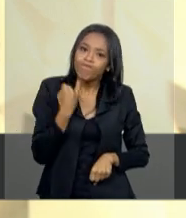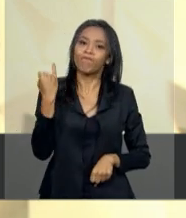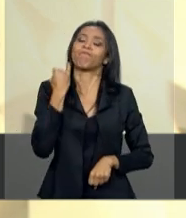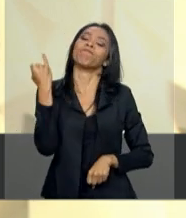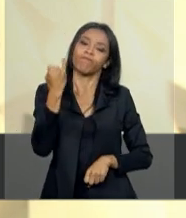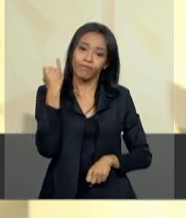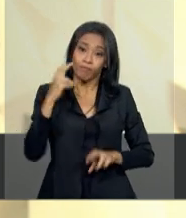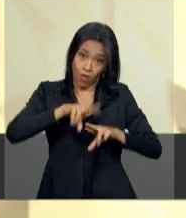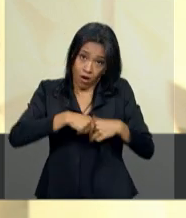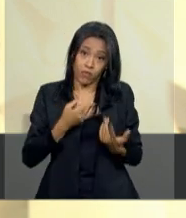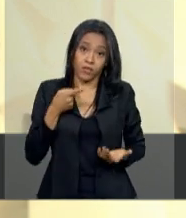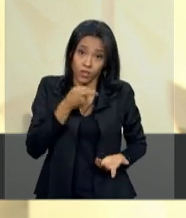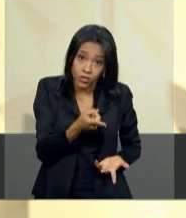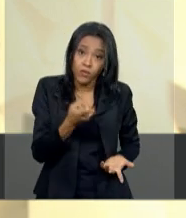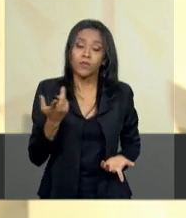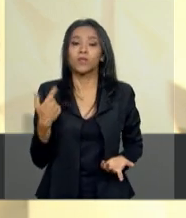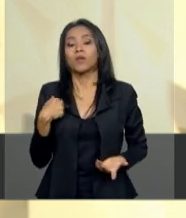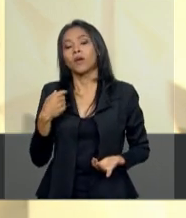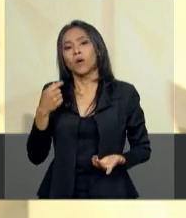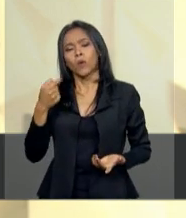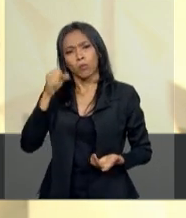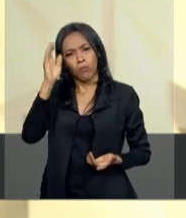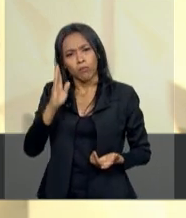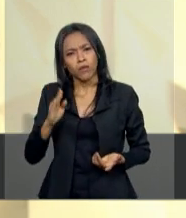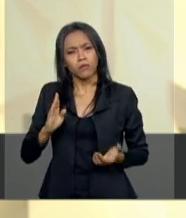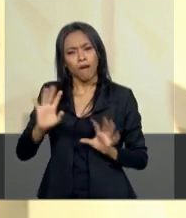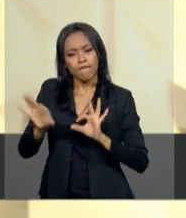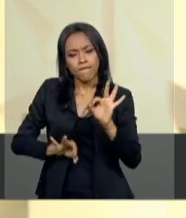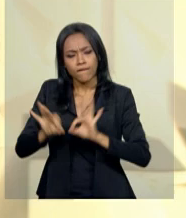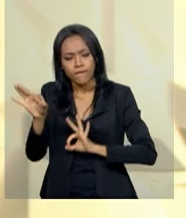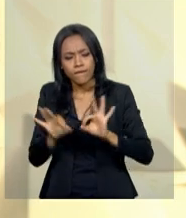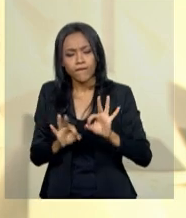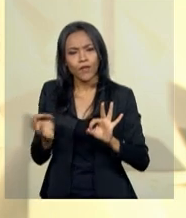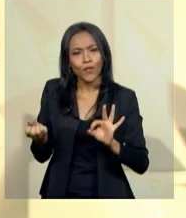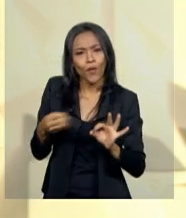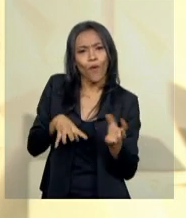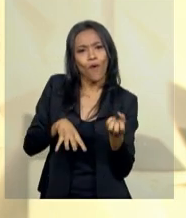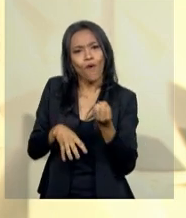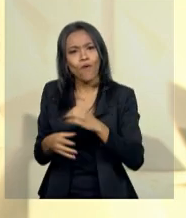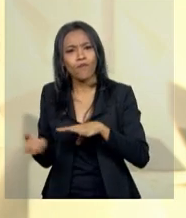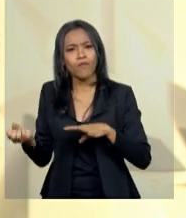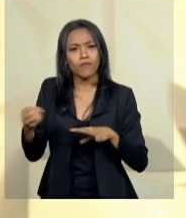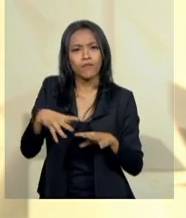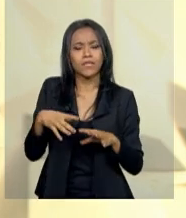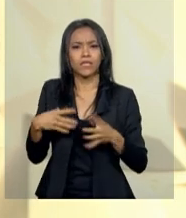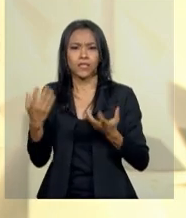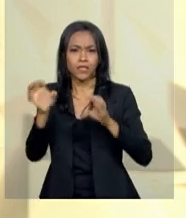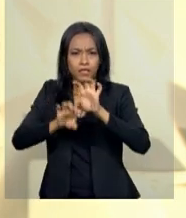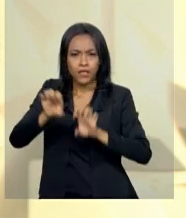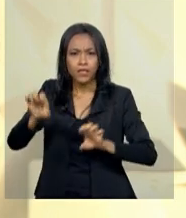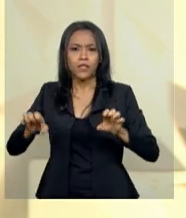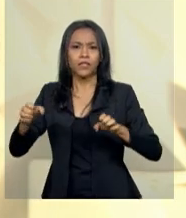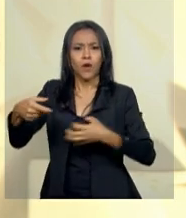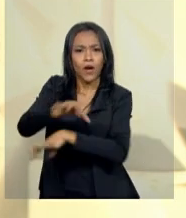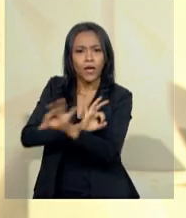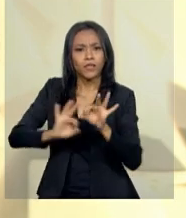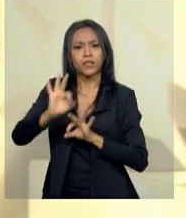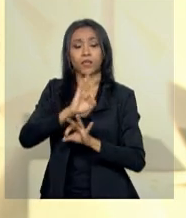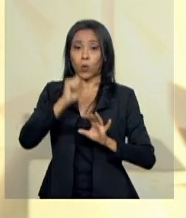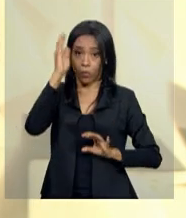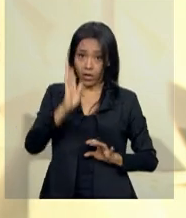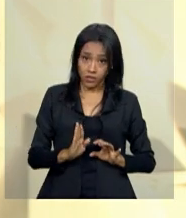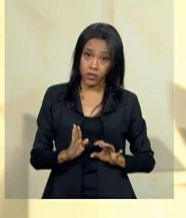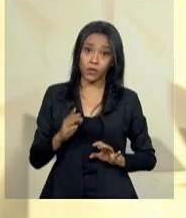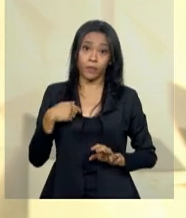desse fato, passou a tentar projetar poder em bases novas. Significa dizer o quê? O Brasil, mesmo que na ausência